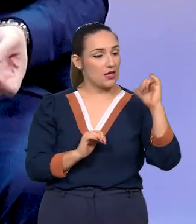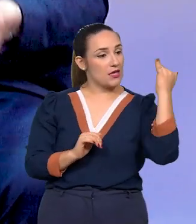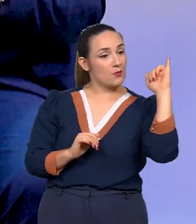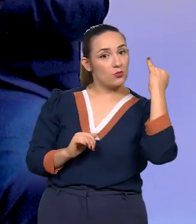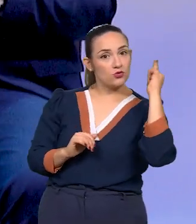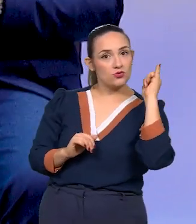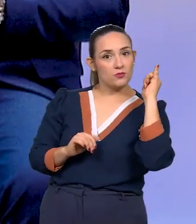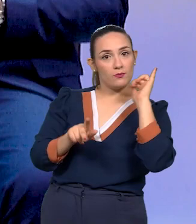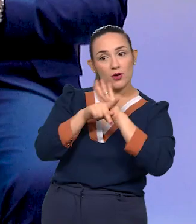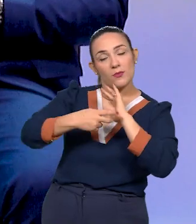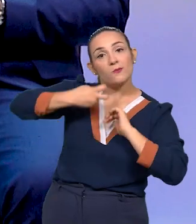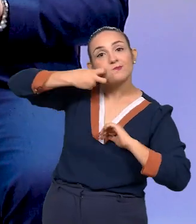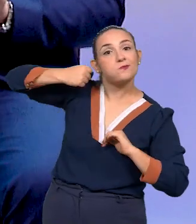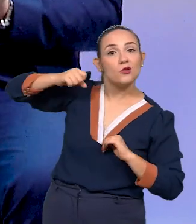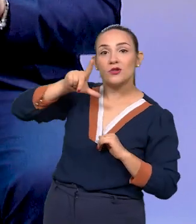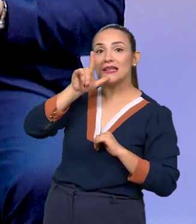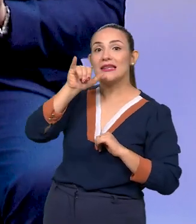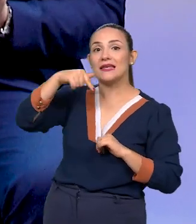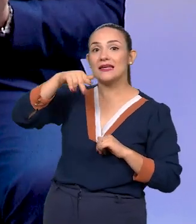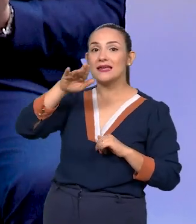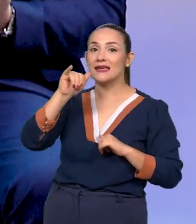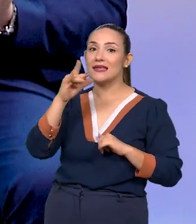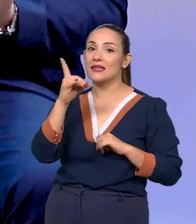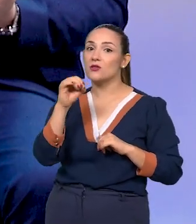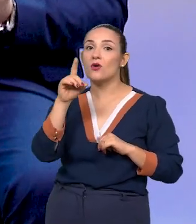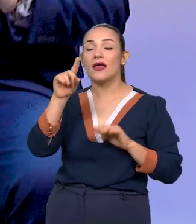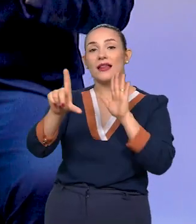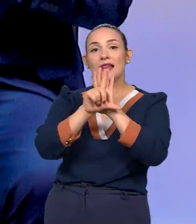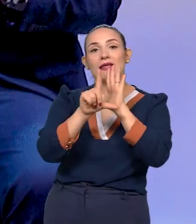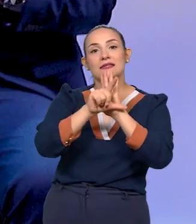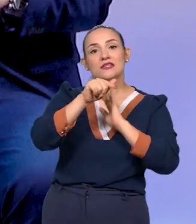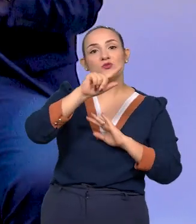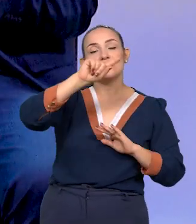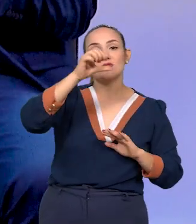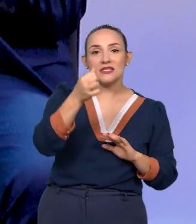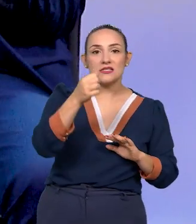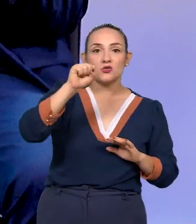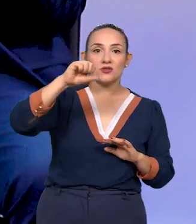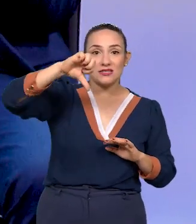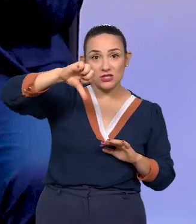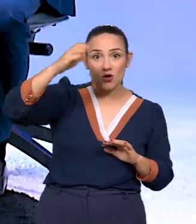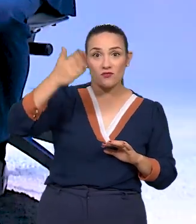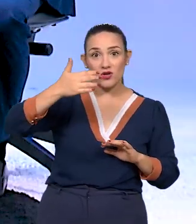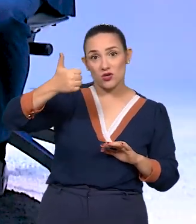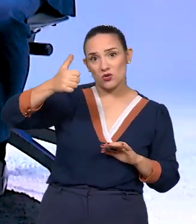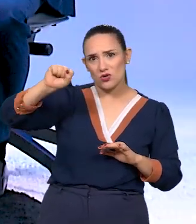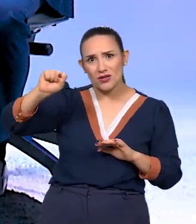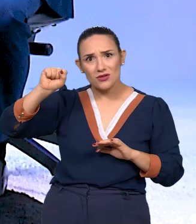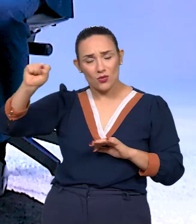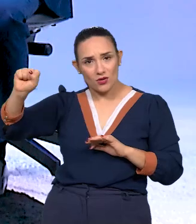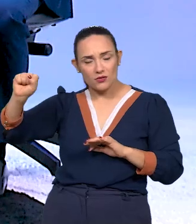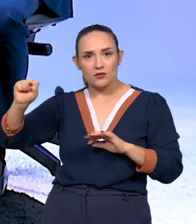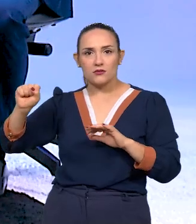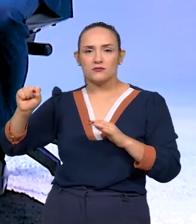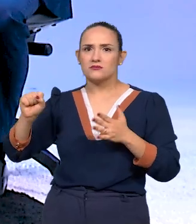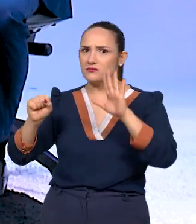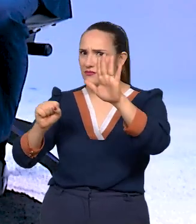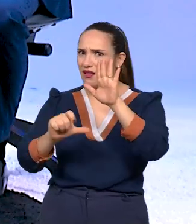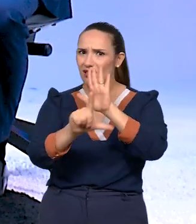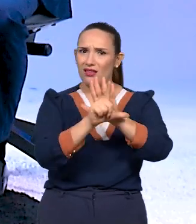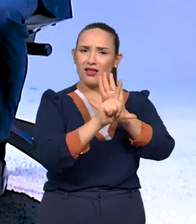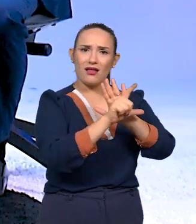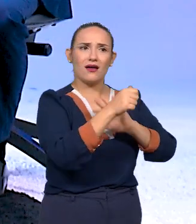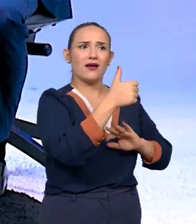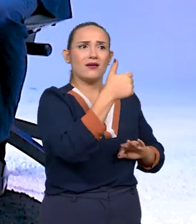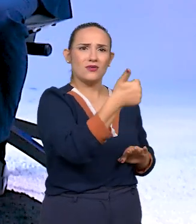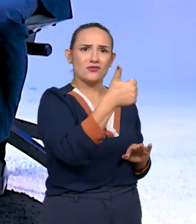líquido, que era com base na Lei 7.689 de 88. Ou seja, desde 88 tem uma lei que prevê